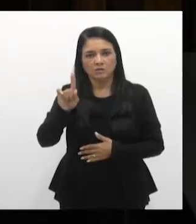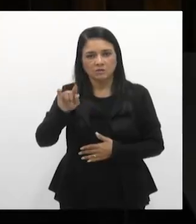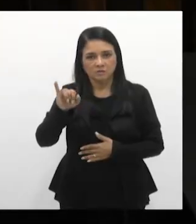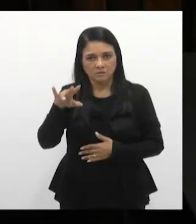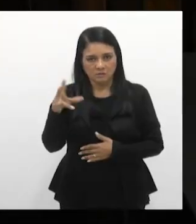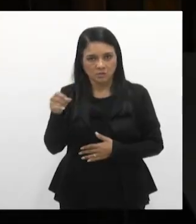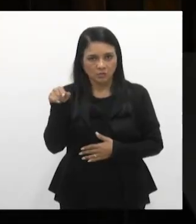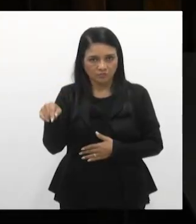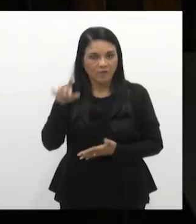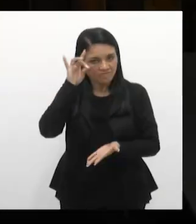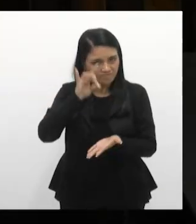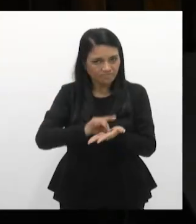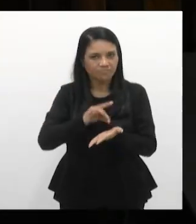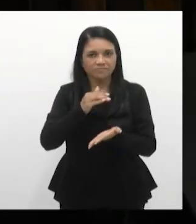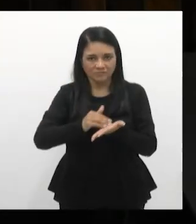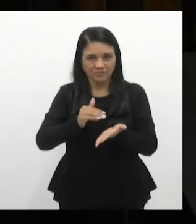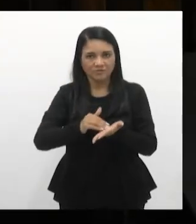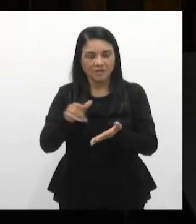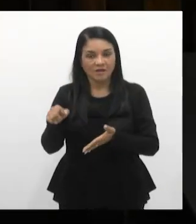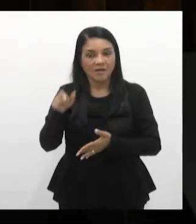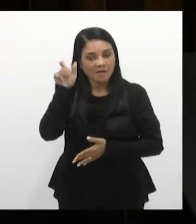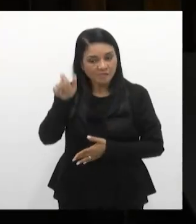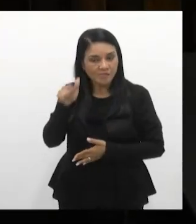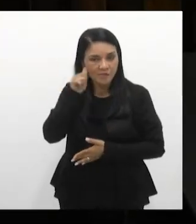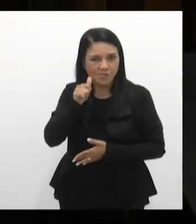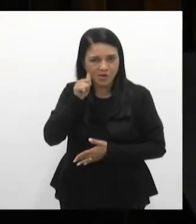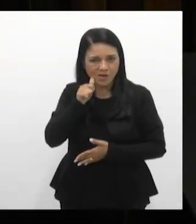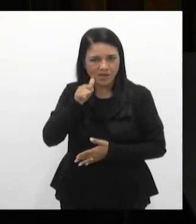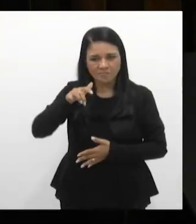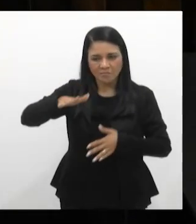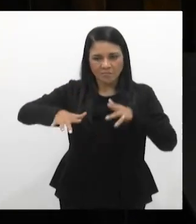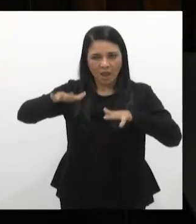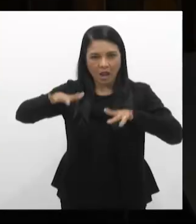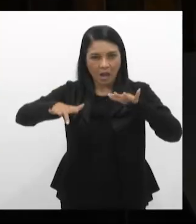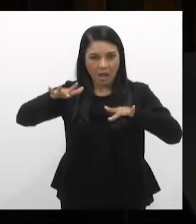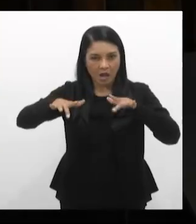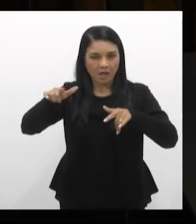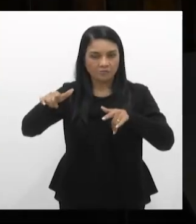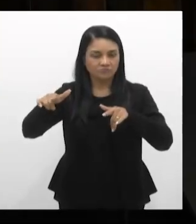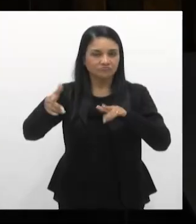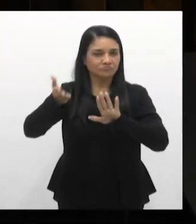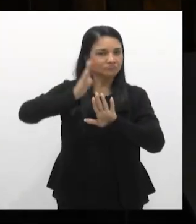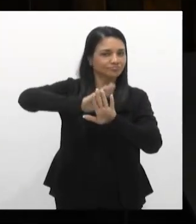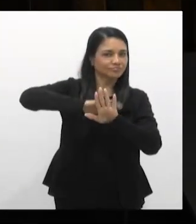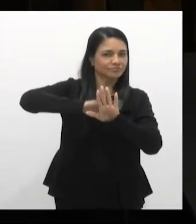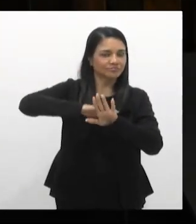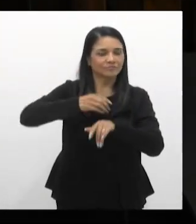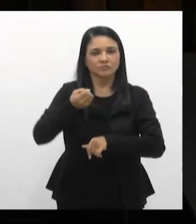era, na verdade, nada mais, nada menos que uma marionete do Dr. Luizinho,